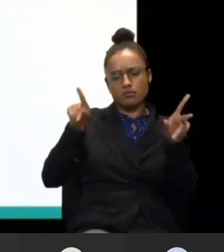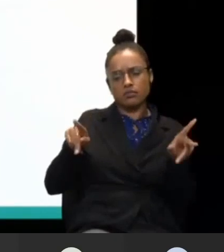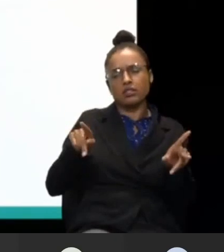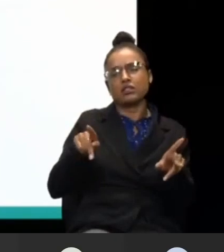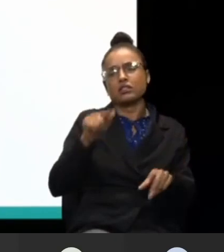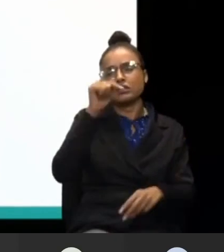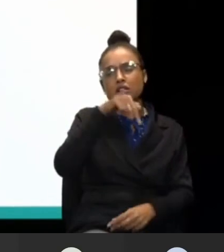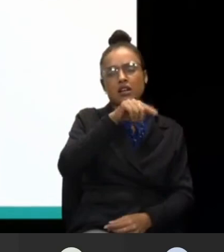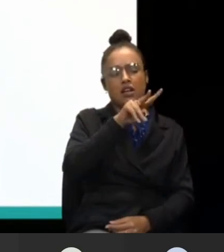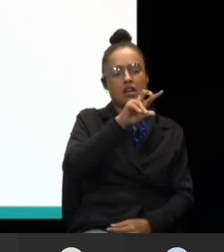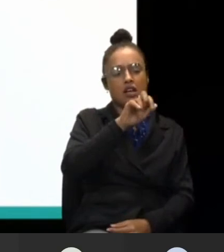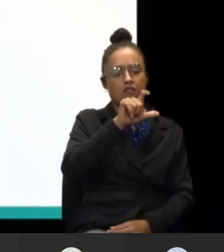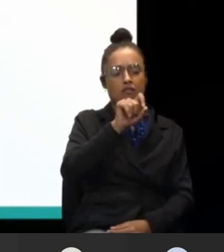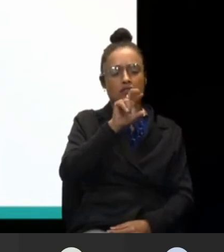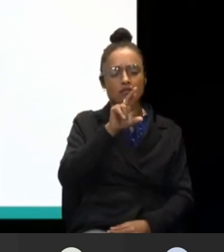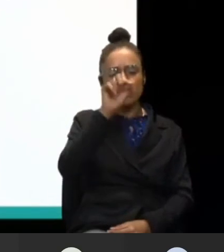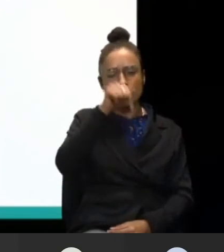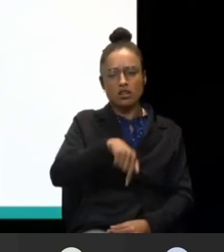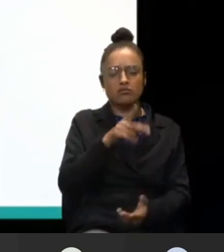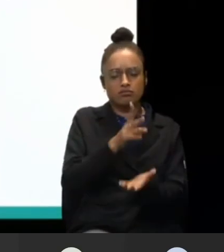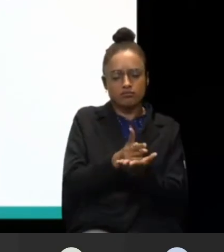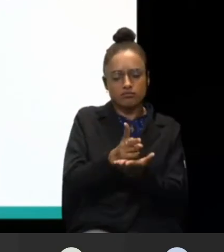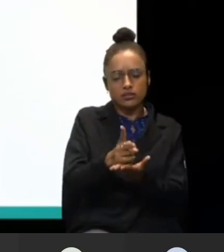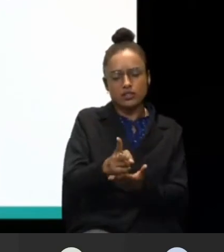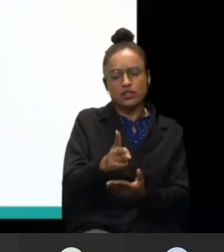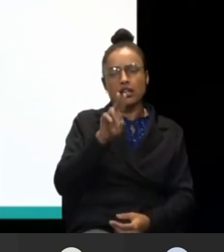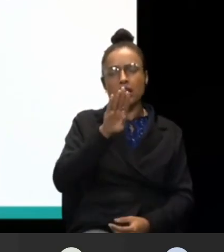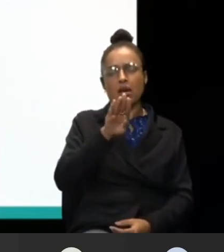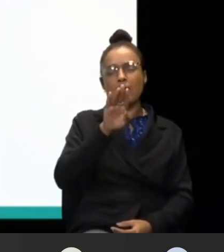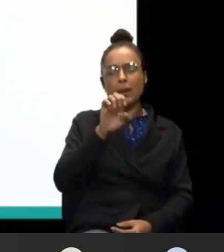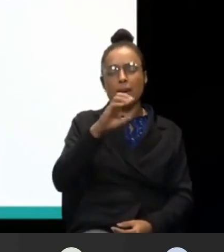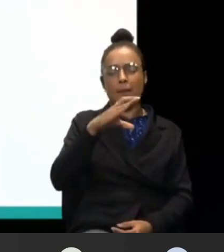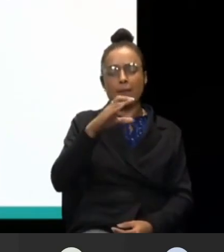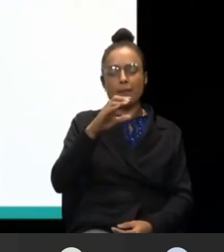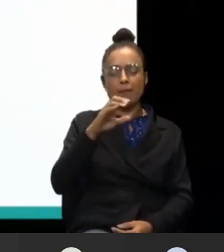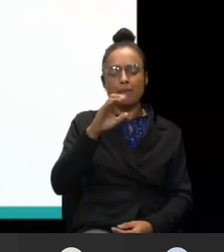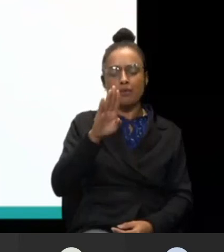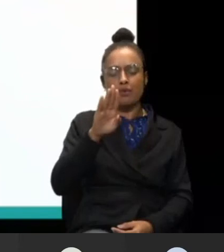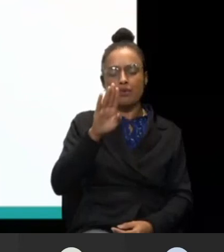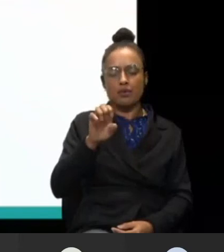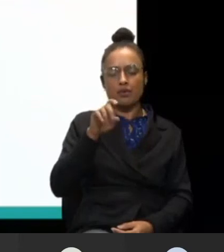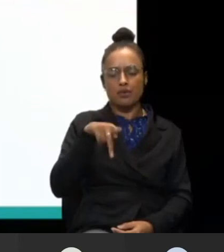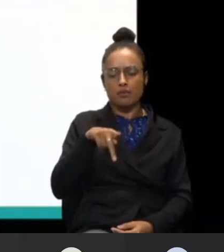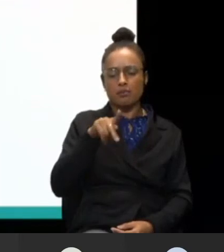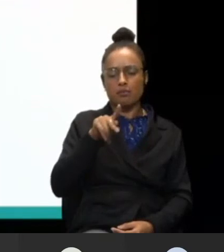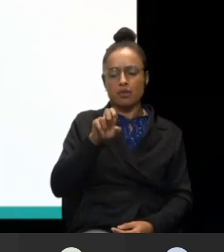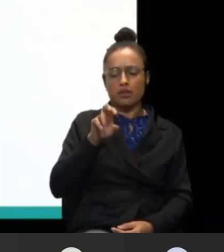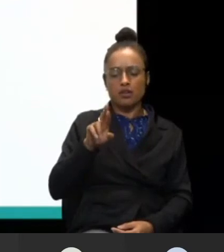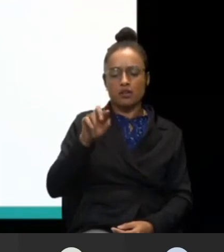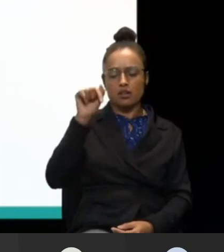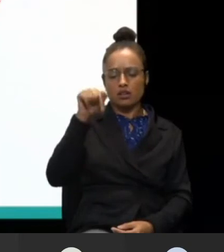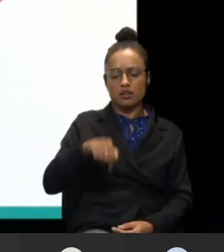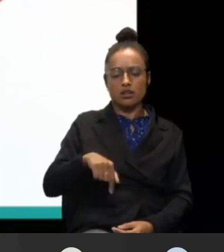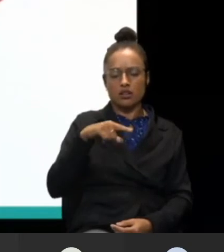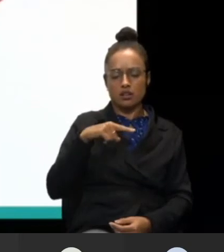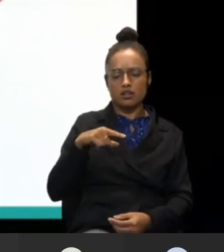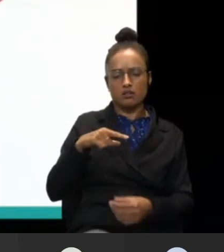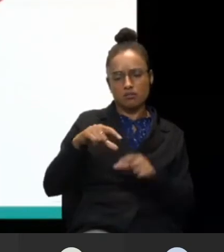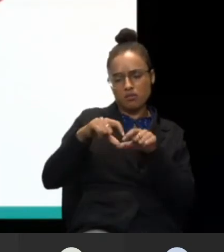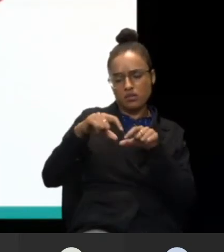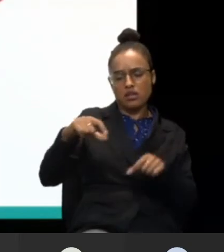entre esse valor é o que permaneceu no Becker, que é o quê? A nossa fração lipídica. Então, aqui,